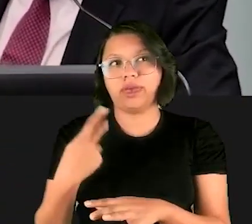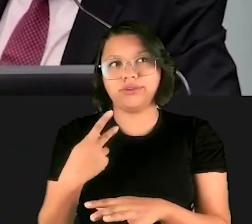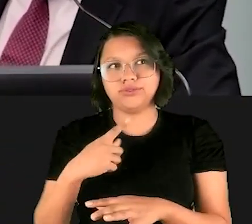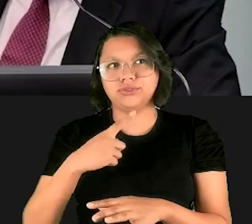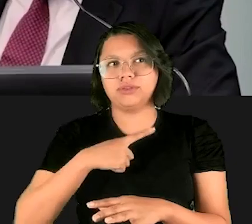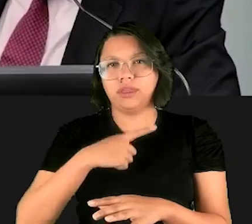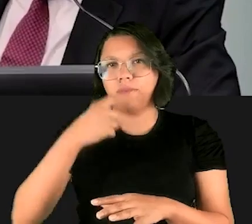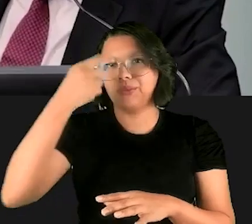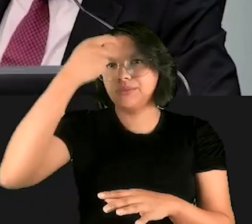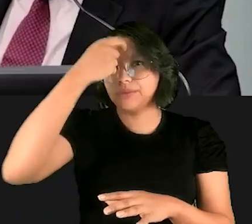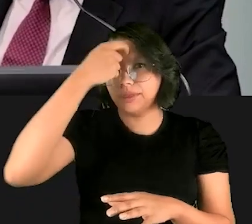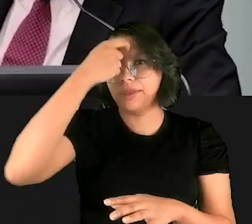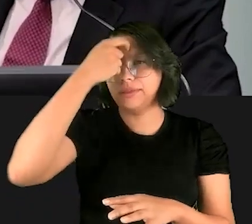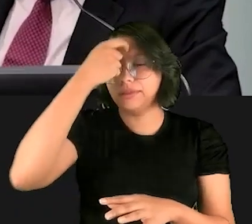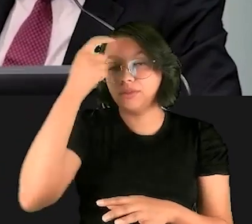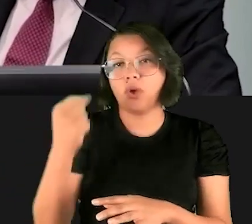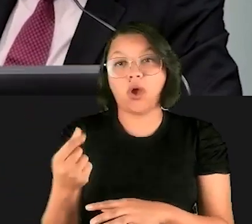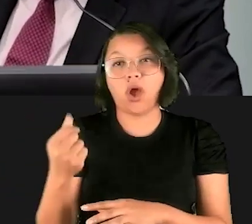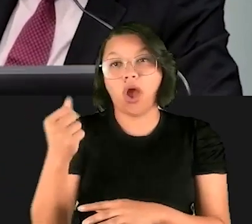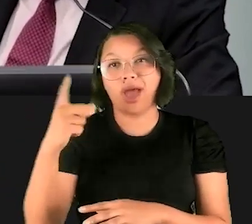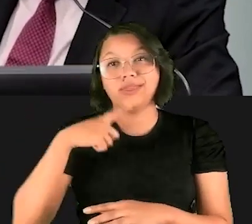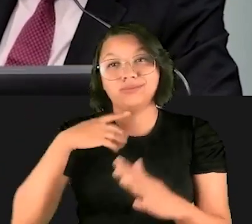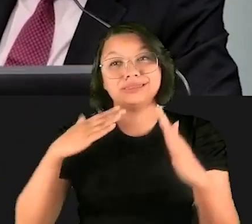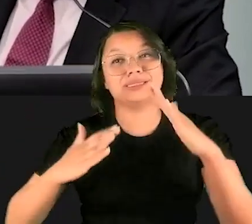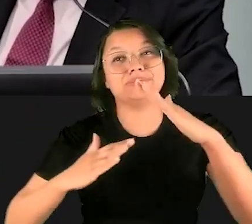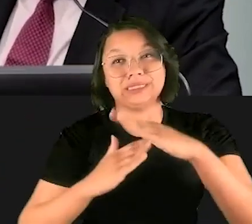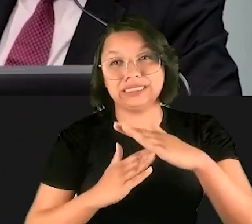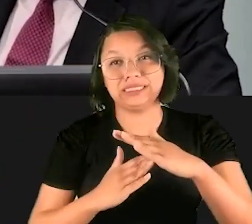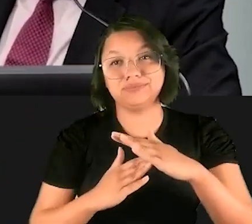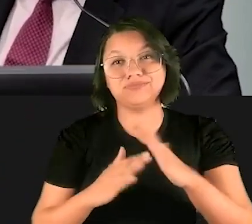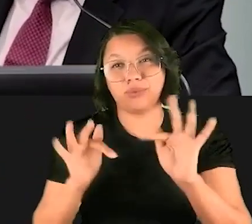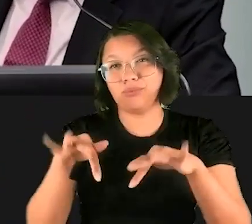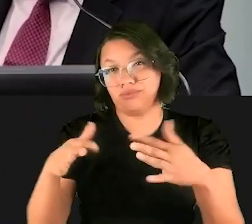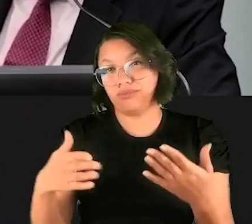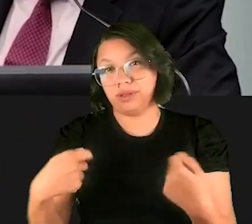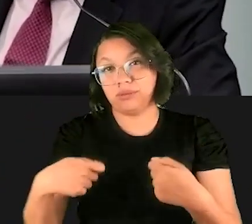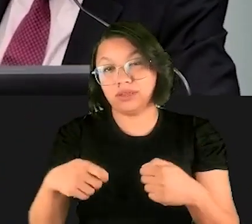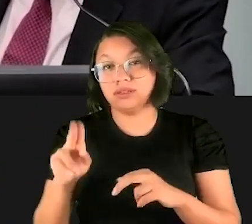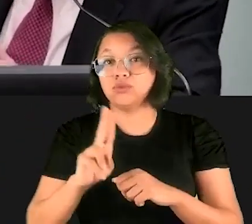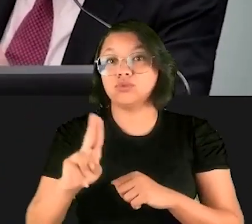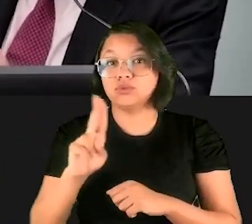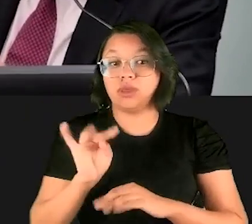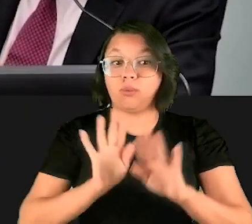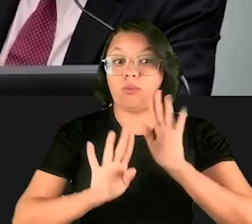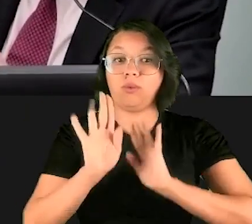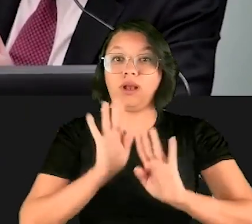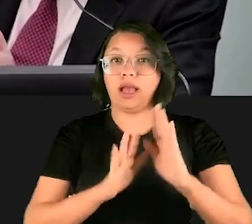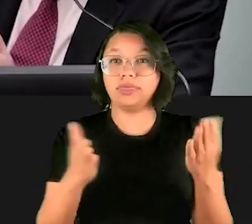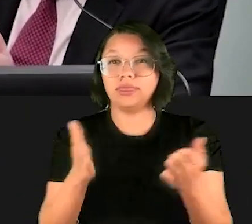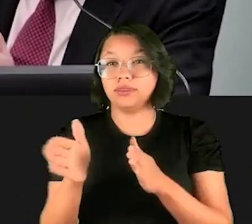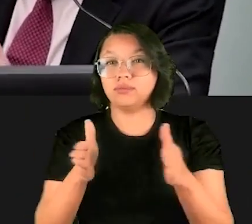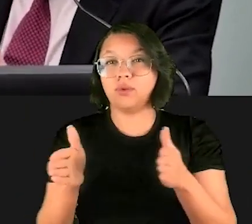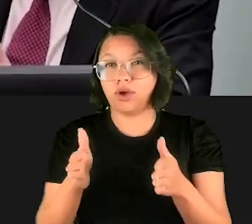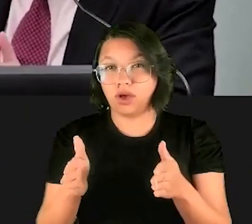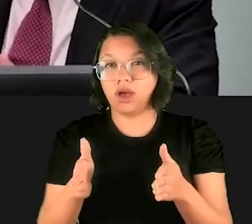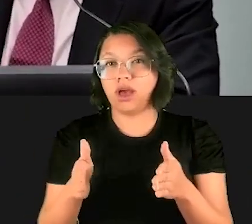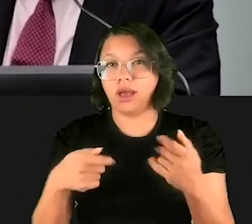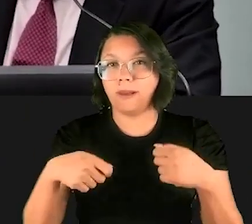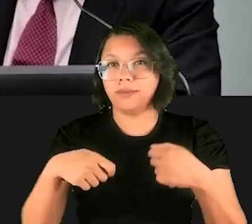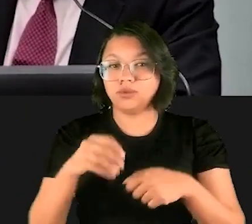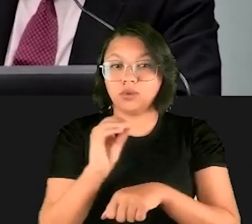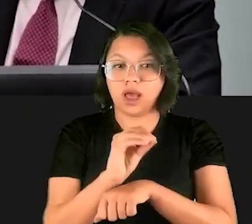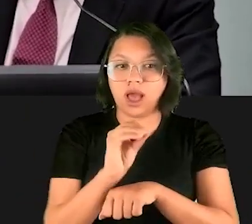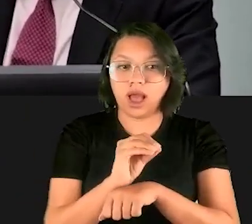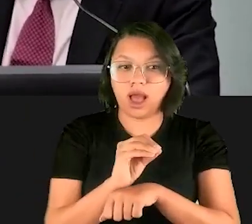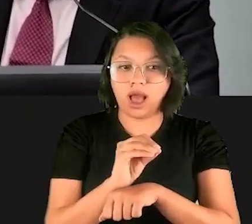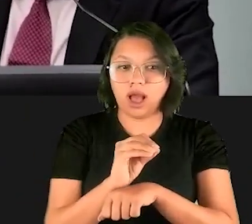como médicos que os recursos são finitos e que nós devemos usar judiciosamente. Nesse momento, eu acho que o tratamento tem que ter como